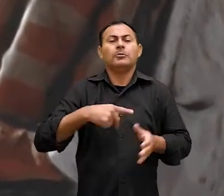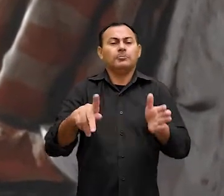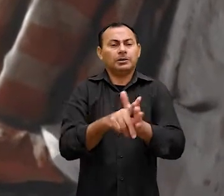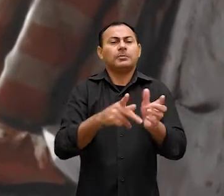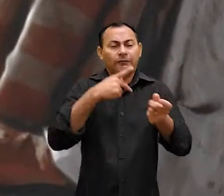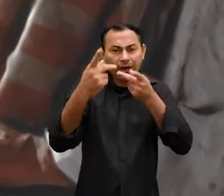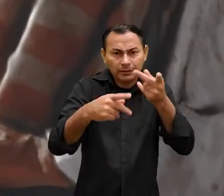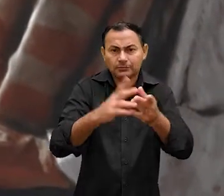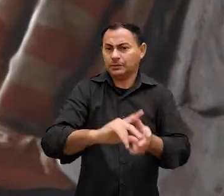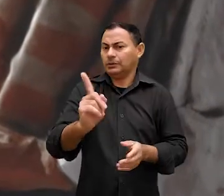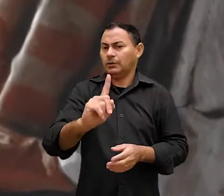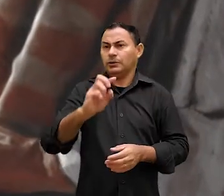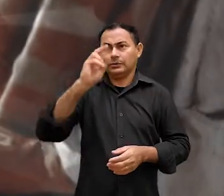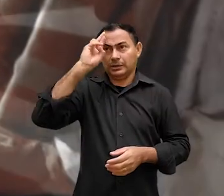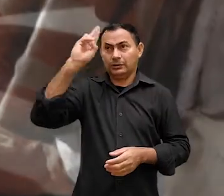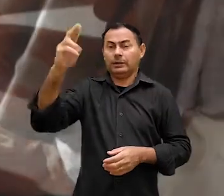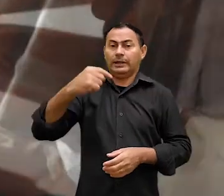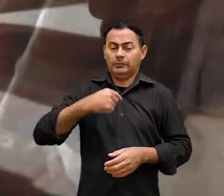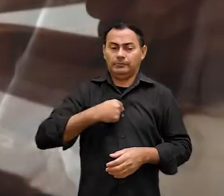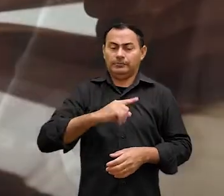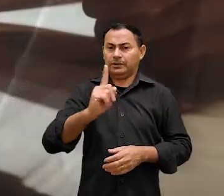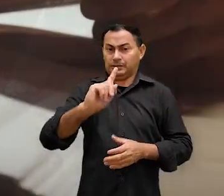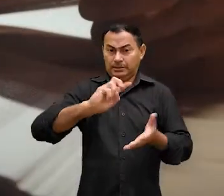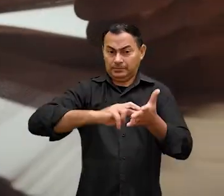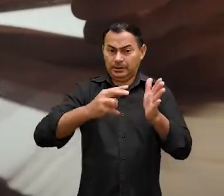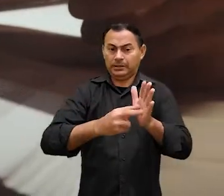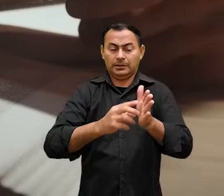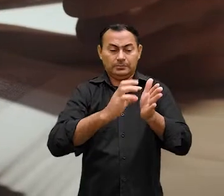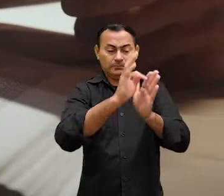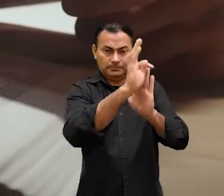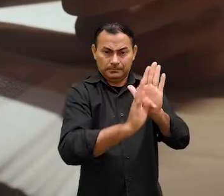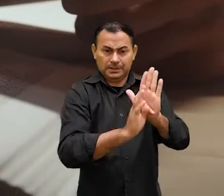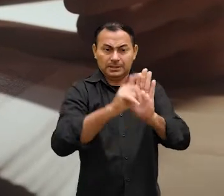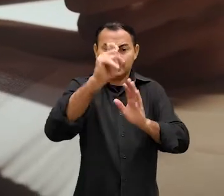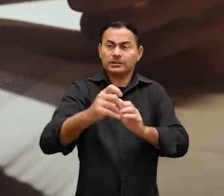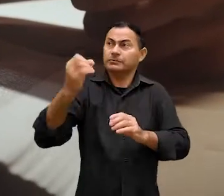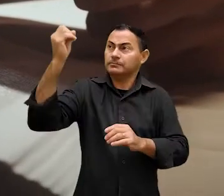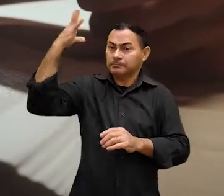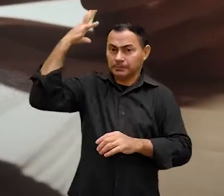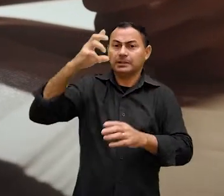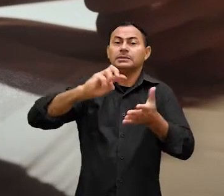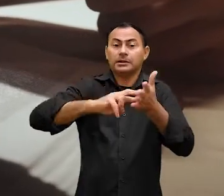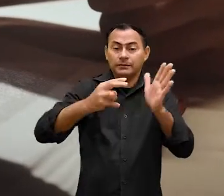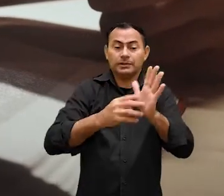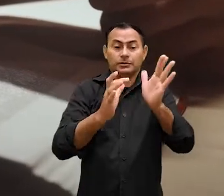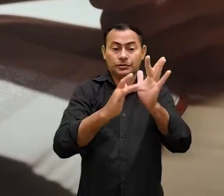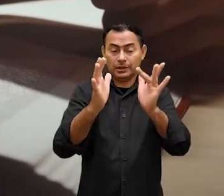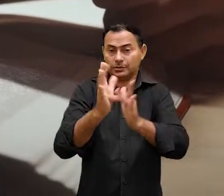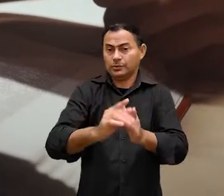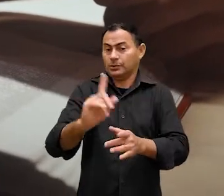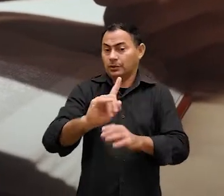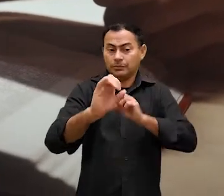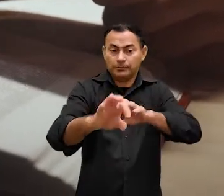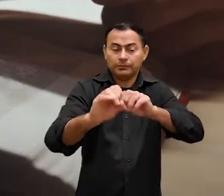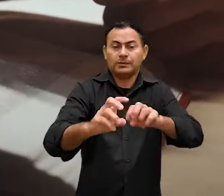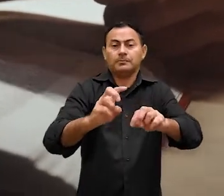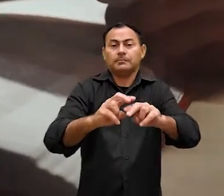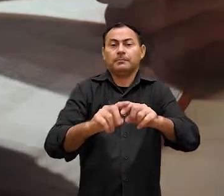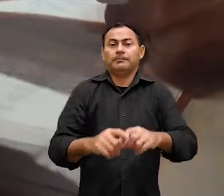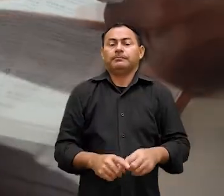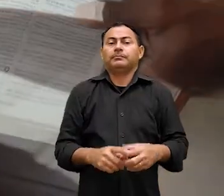digo isto, não, Senhor. Isso não quer dizer que esse trecho não seja inspirado. Quer dizer que Jesus não ensinou sobre